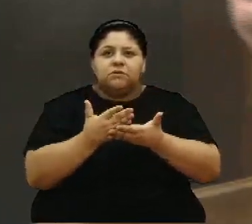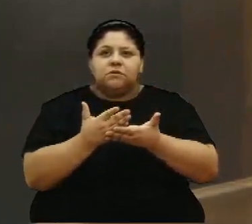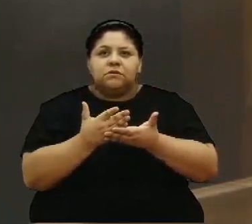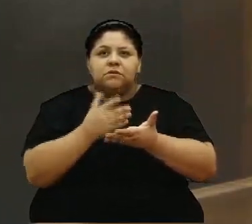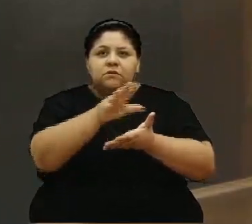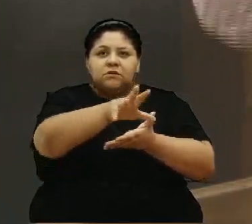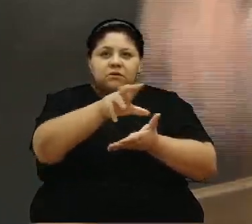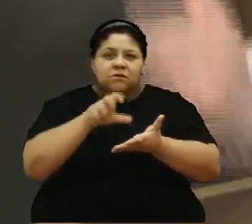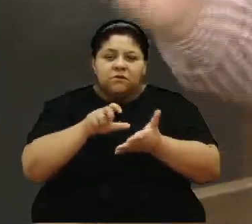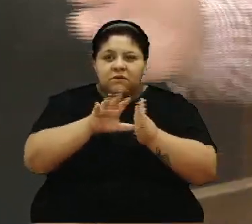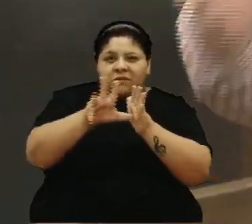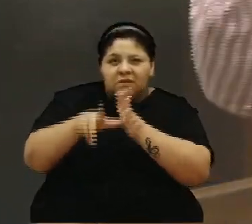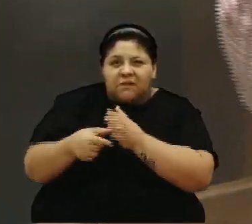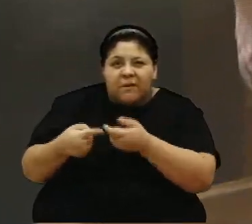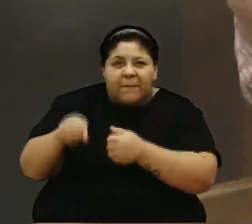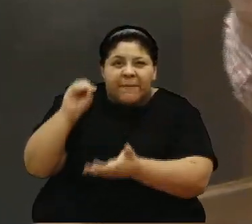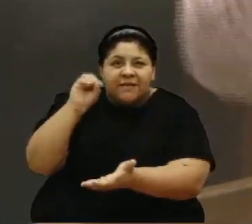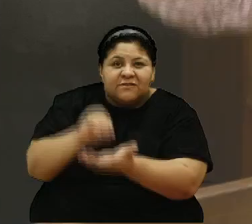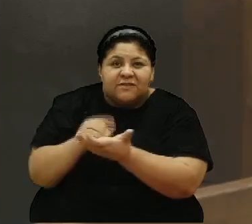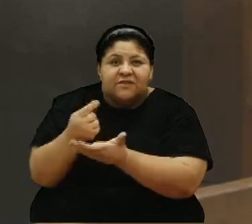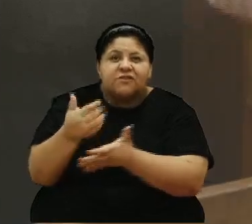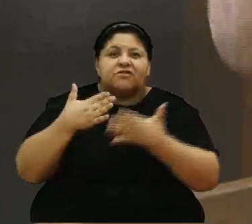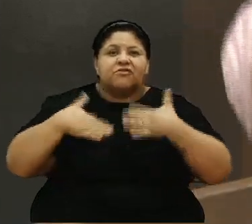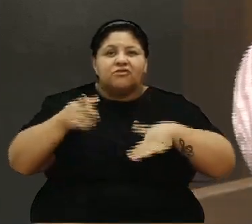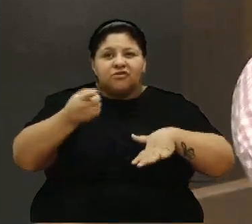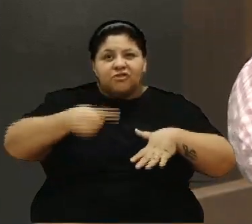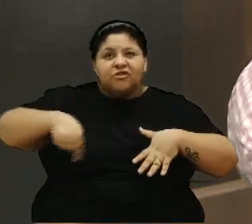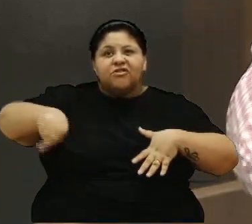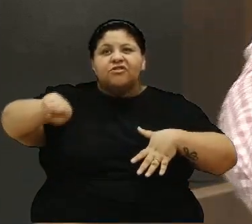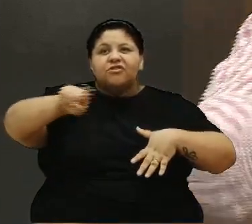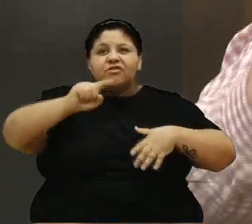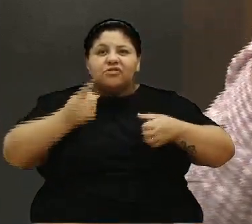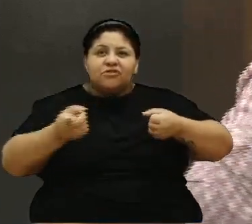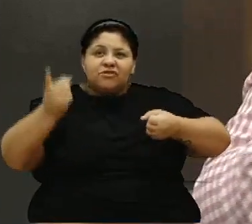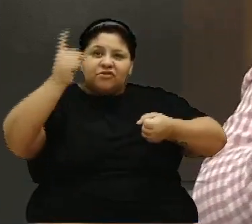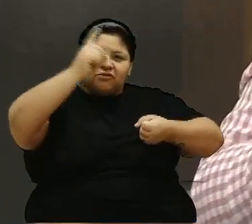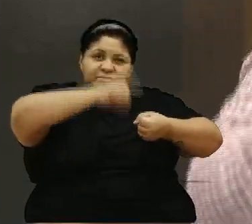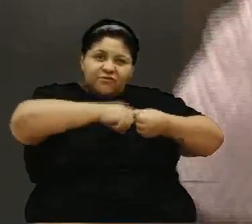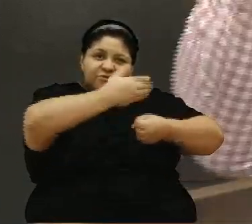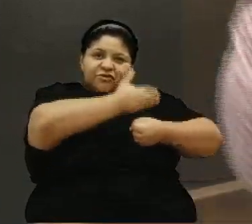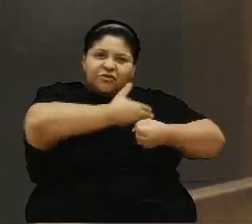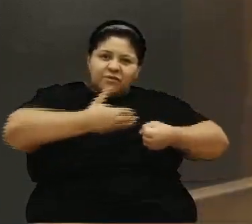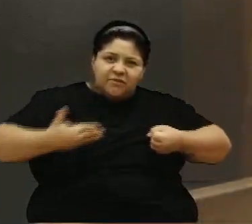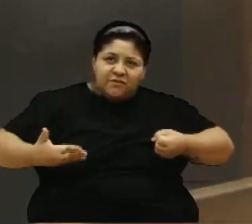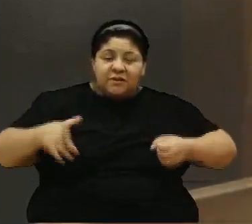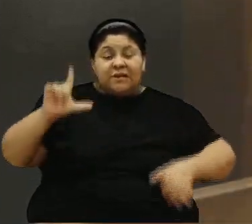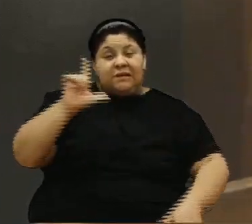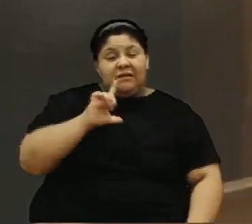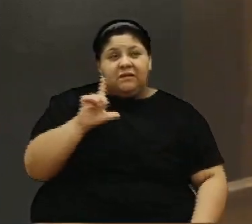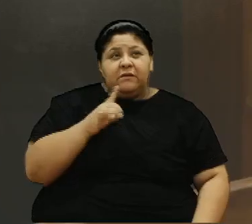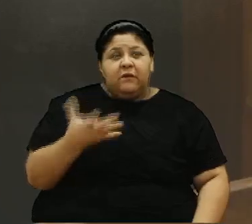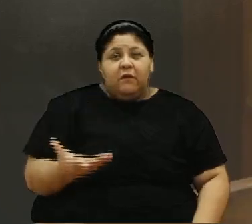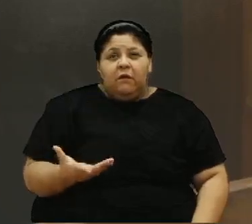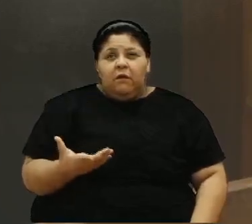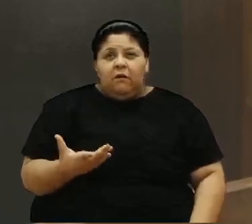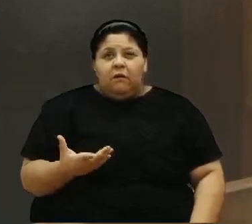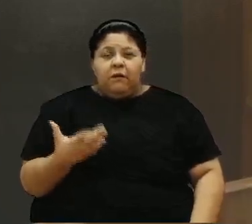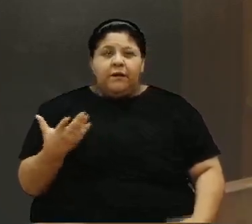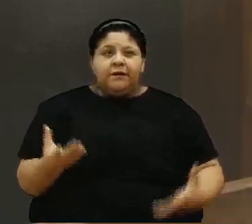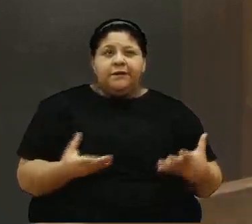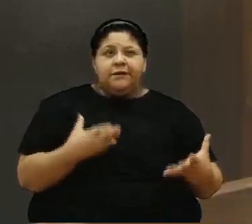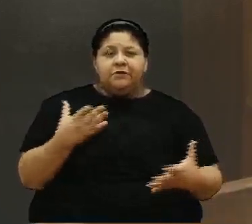dos investigados. Mas se faltar dinheiro, fica tranquilo, nós vamos colocar o dinheiro público. Existe um